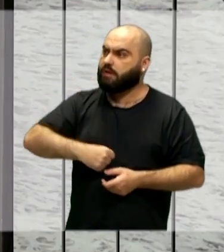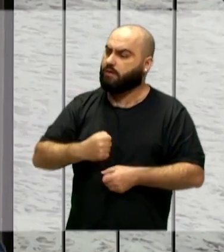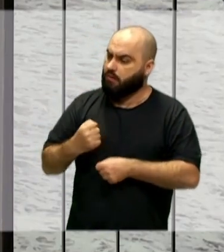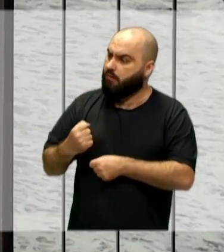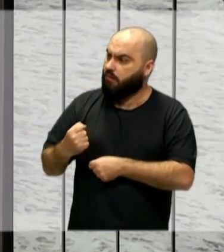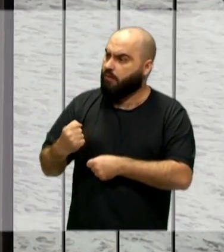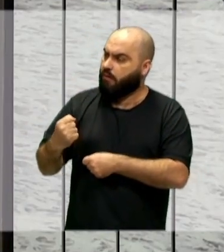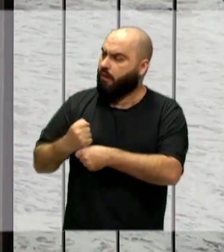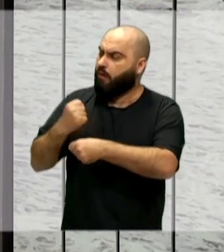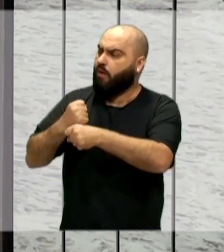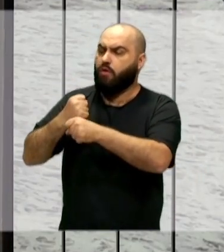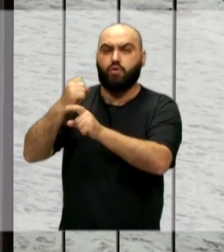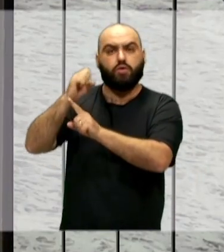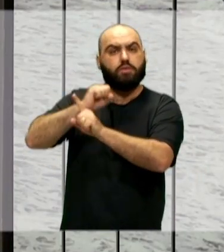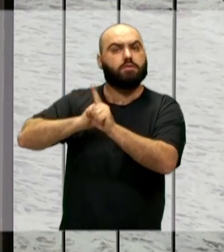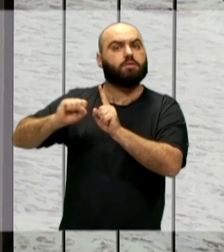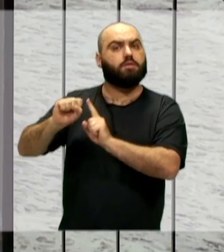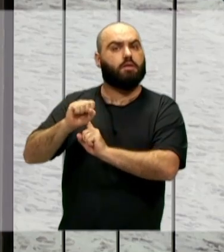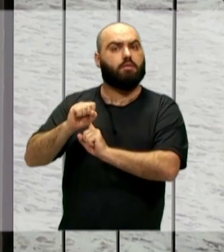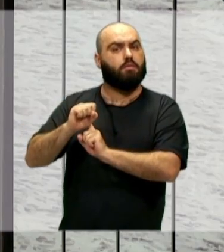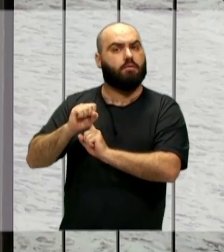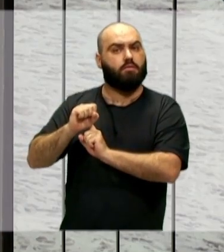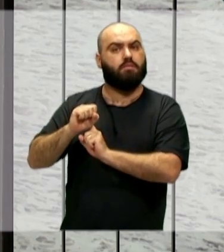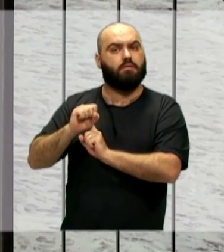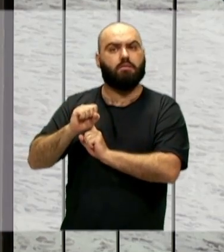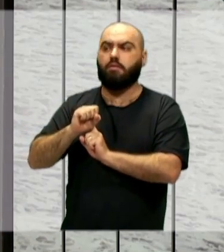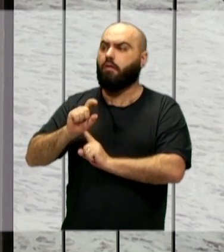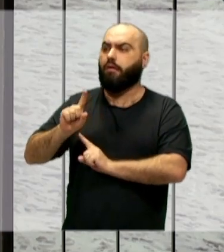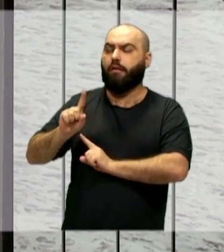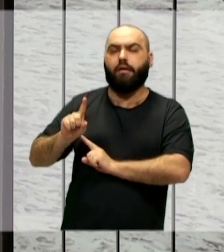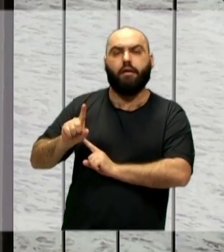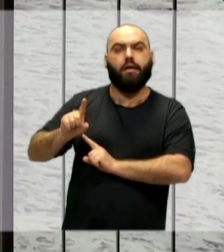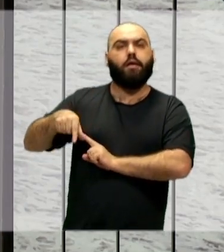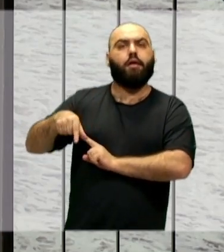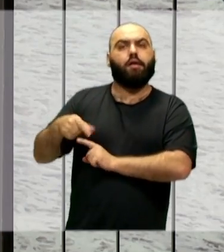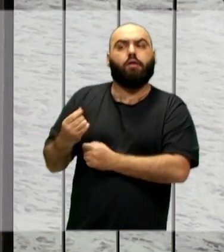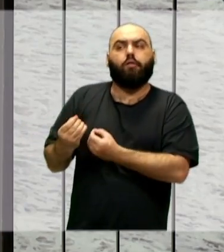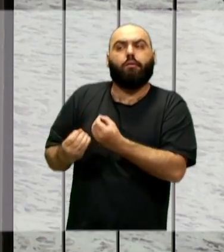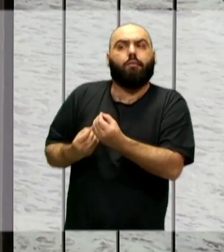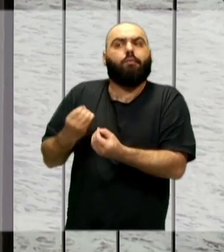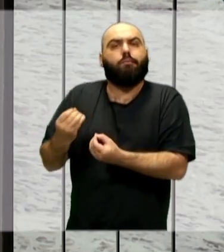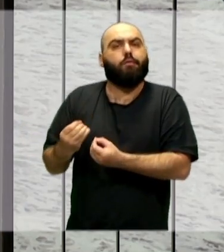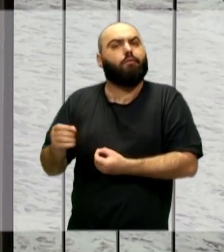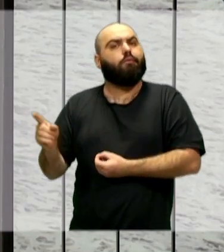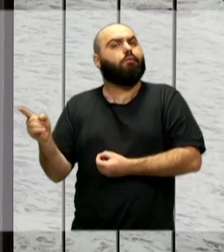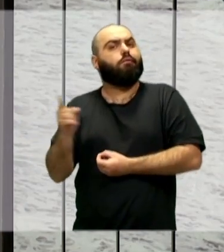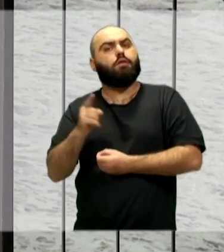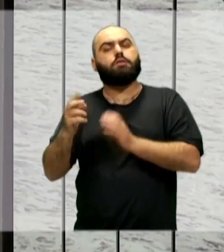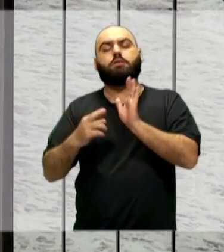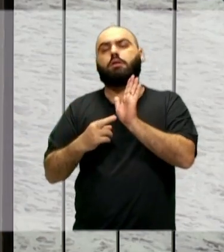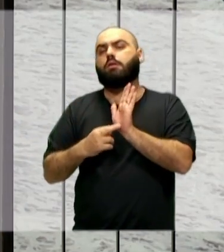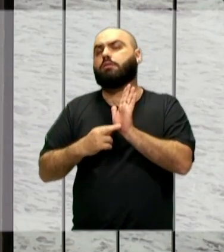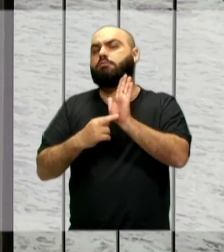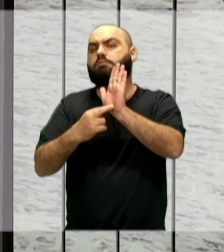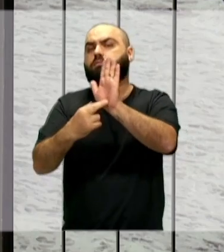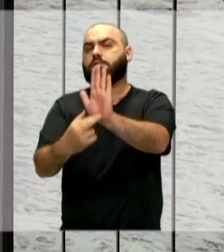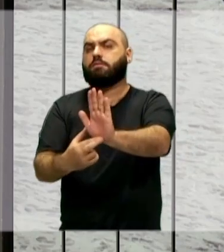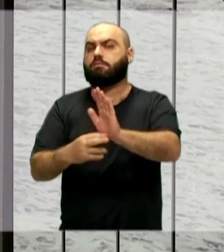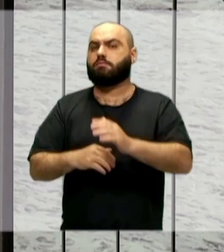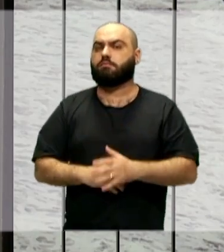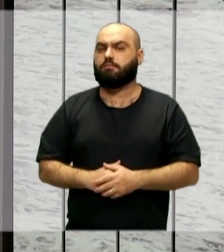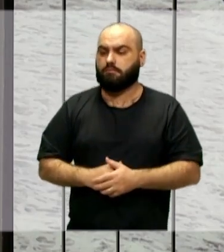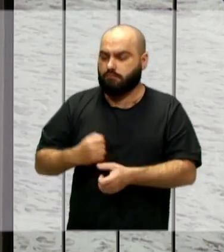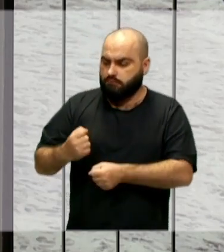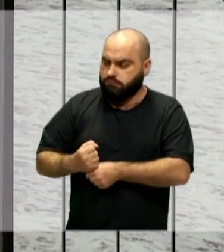O gênero, na verdade, é uma performance. É a maneira como você vai se reportar, a maneira como você vai agir, a maneira como você está construindo a